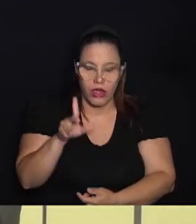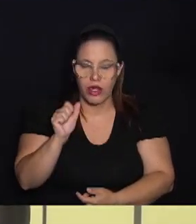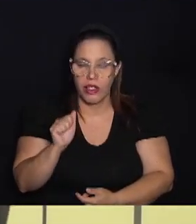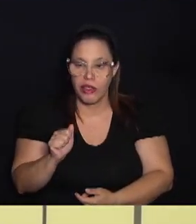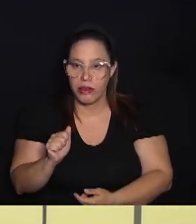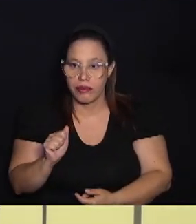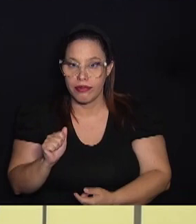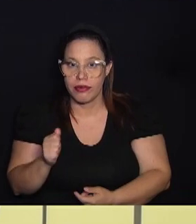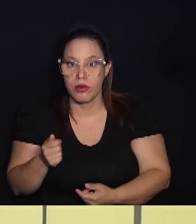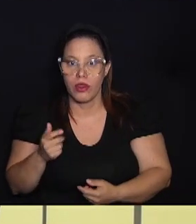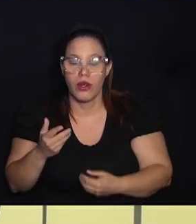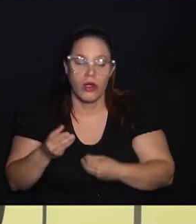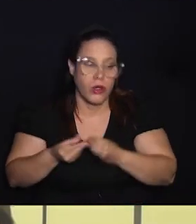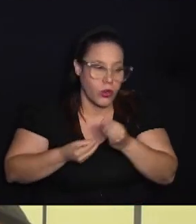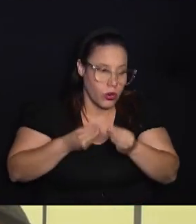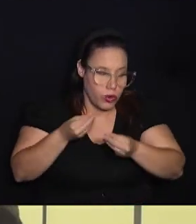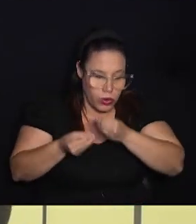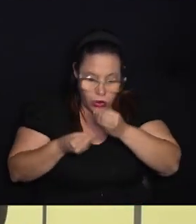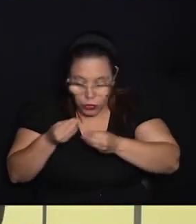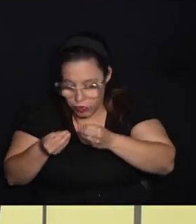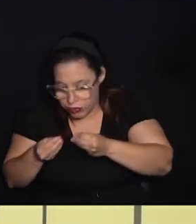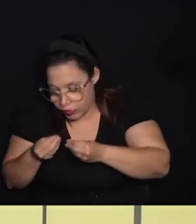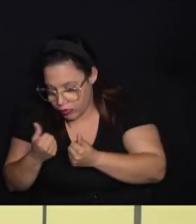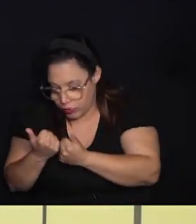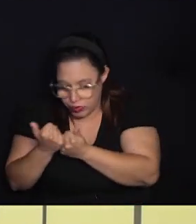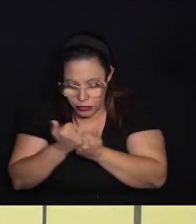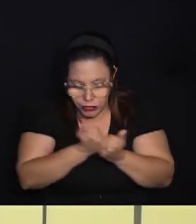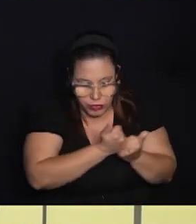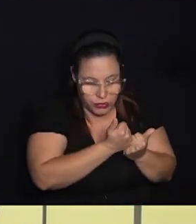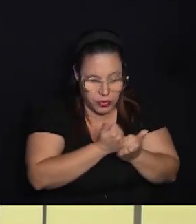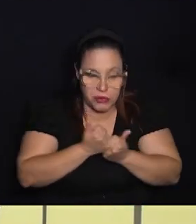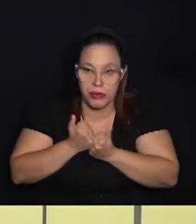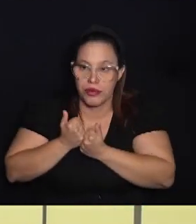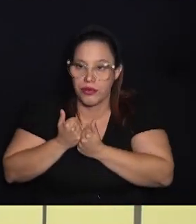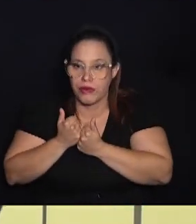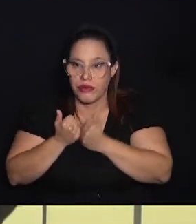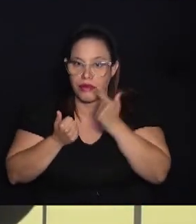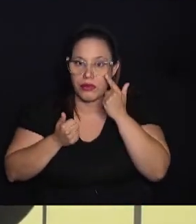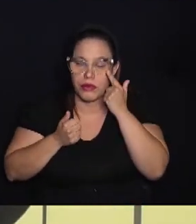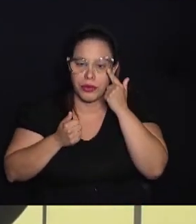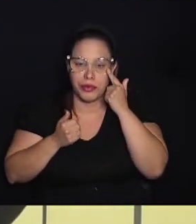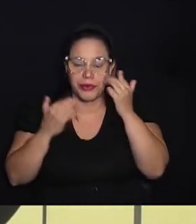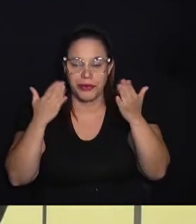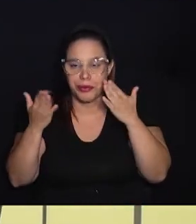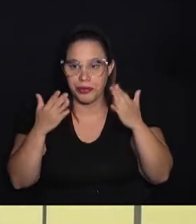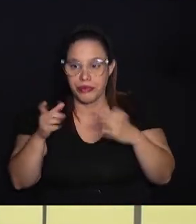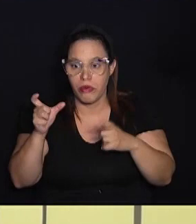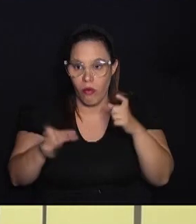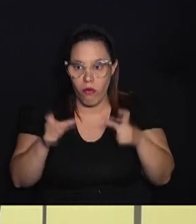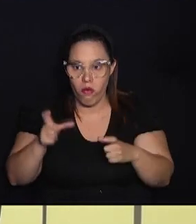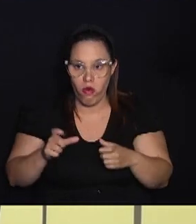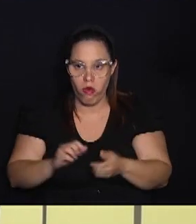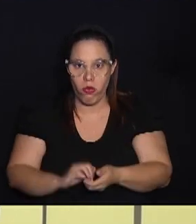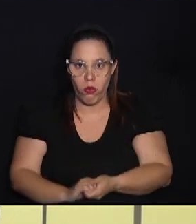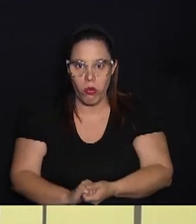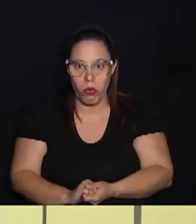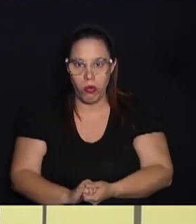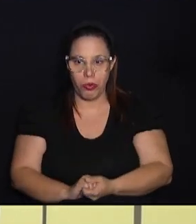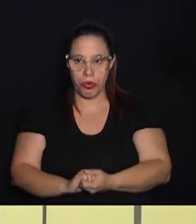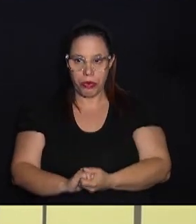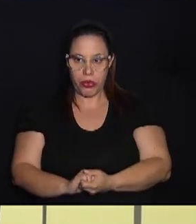ferramentas né para para esse cuidado pode ajudar a singularizar a a terapêutica de cada um E ao mesmo tempo